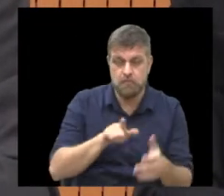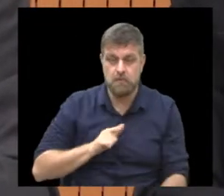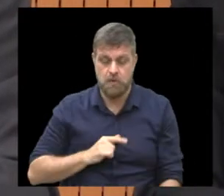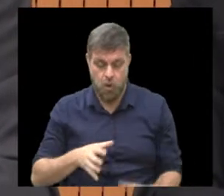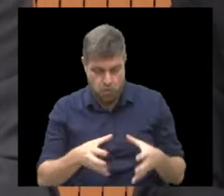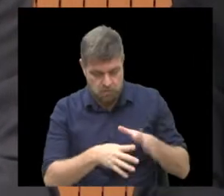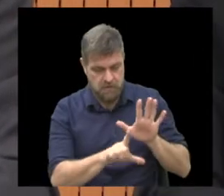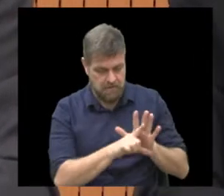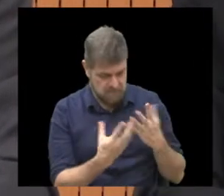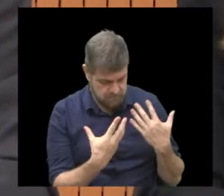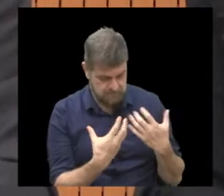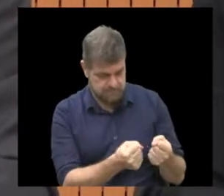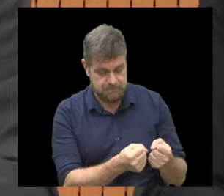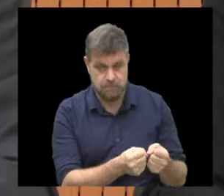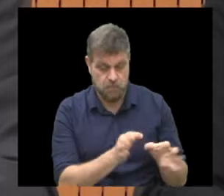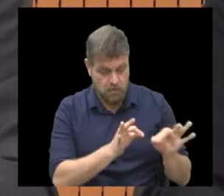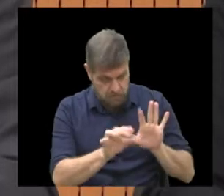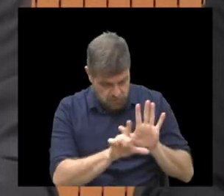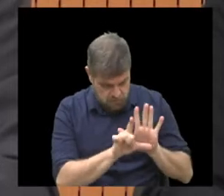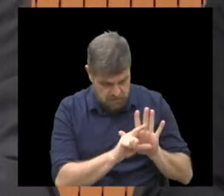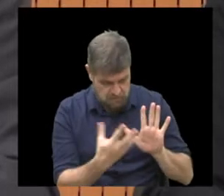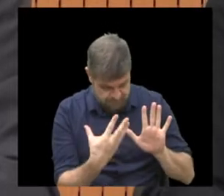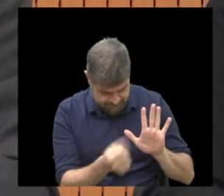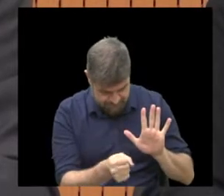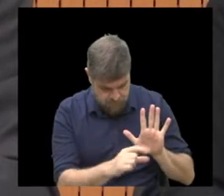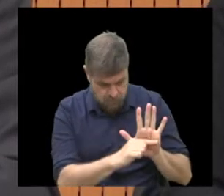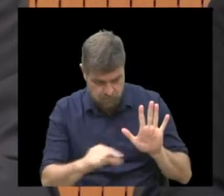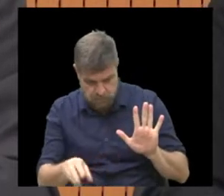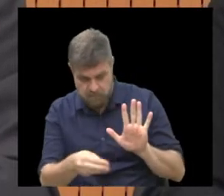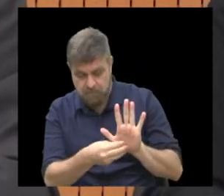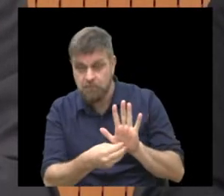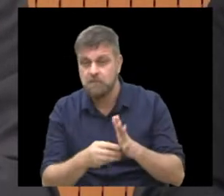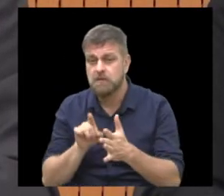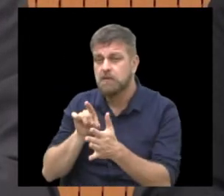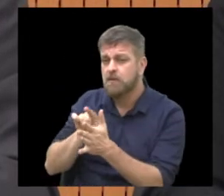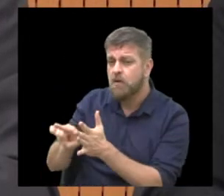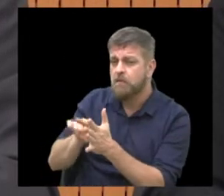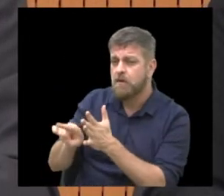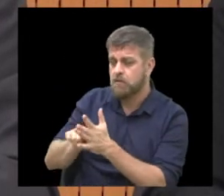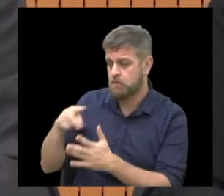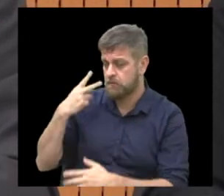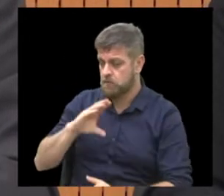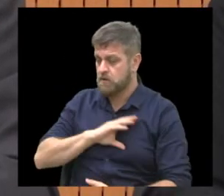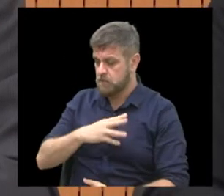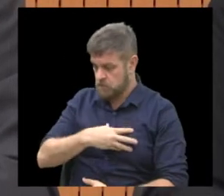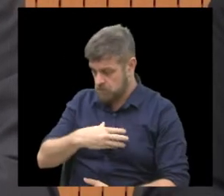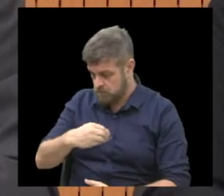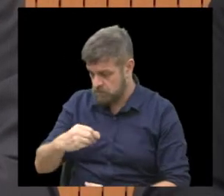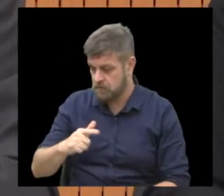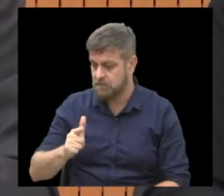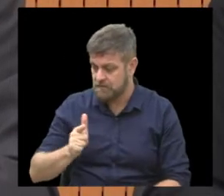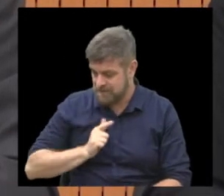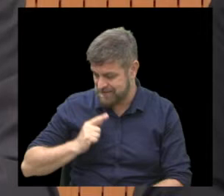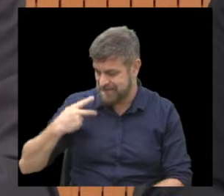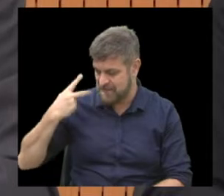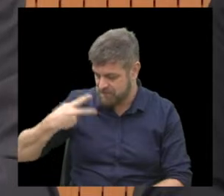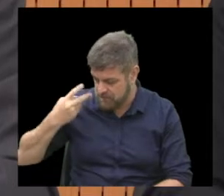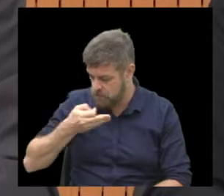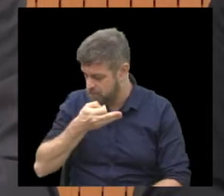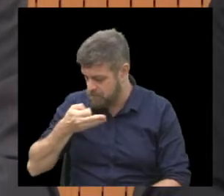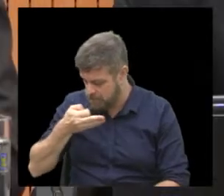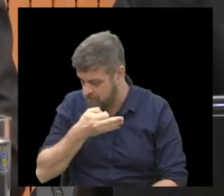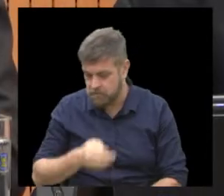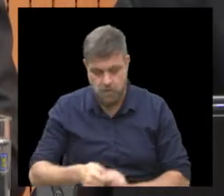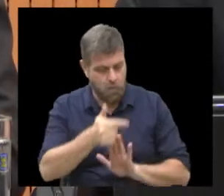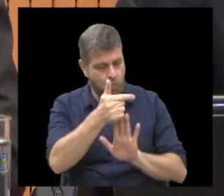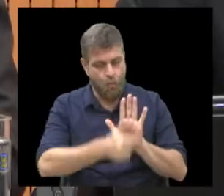Com o parecer favorável, a matéria vai à discussão. Indago do vereador Campos Filho, segundo secretário, se há vereadores inscritos a discutir a